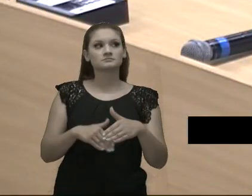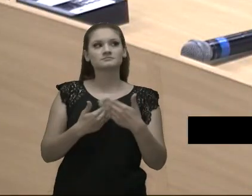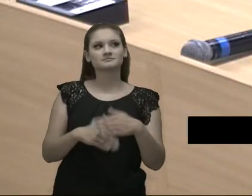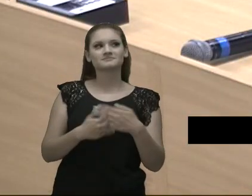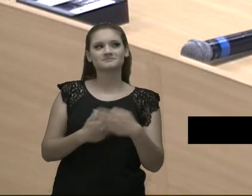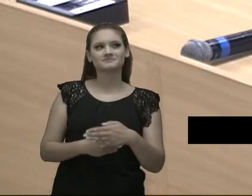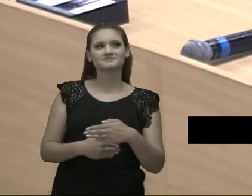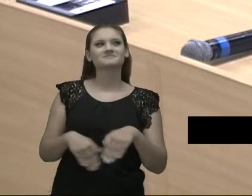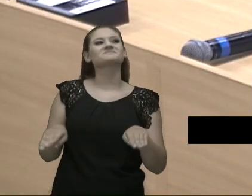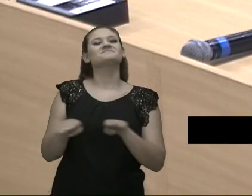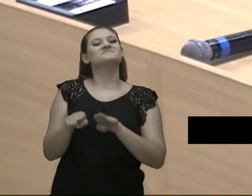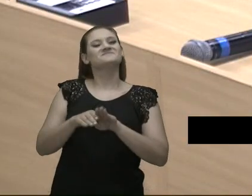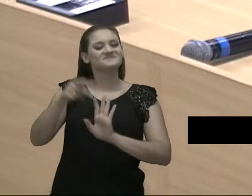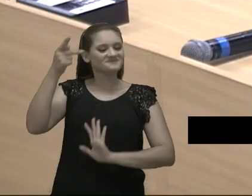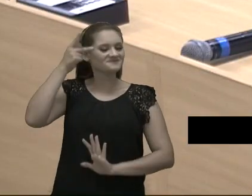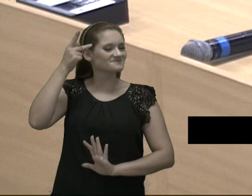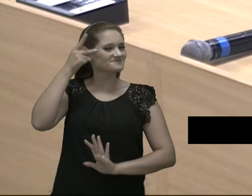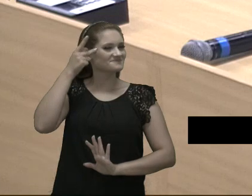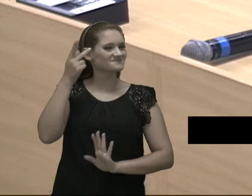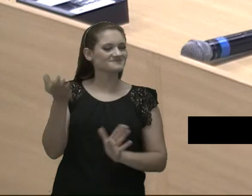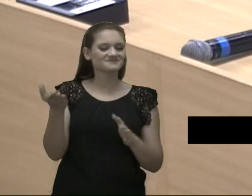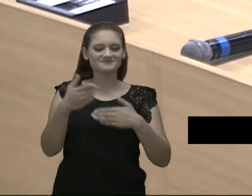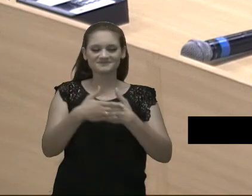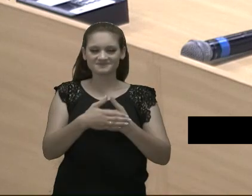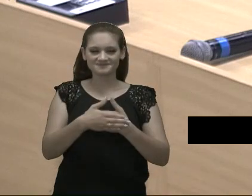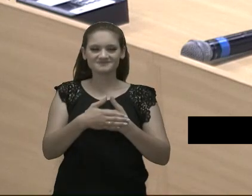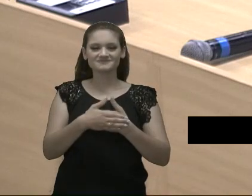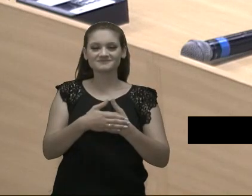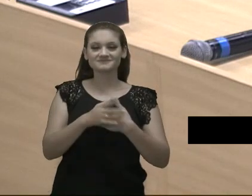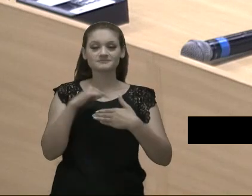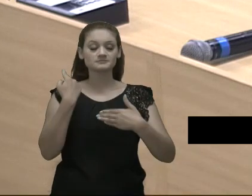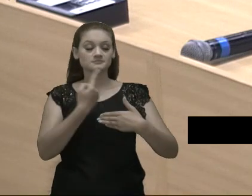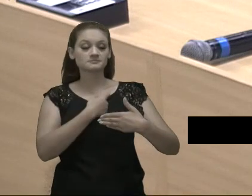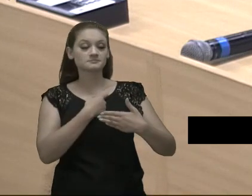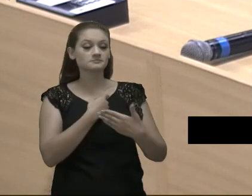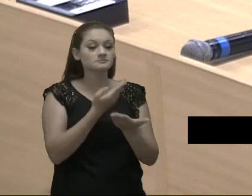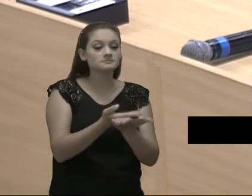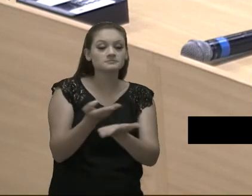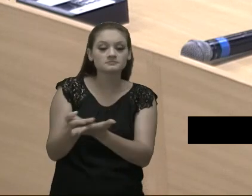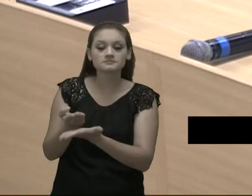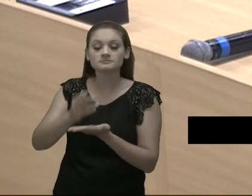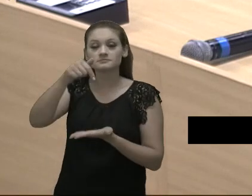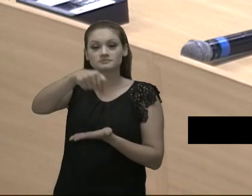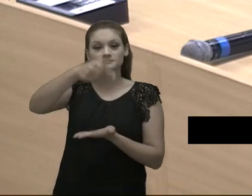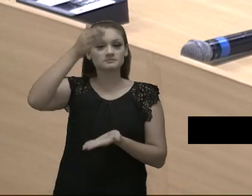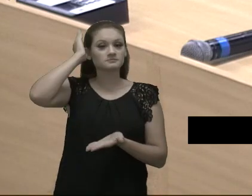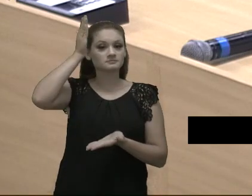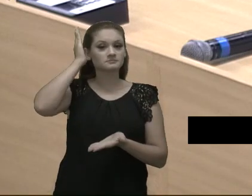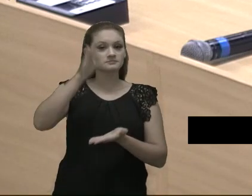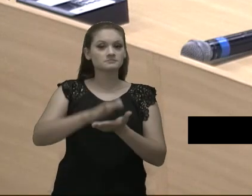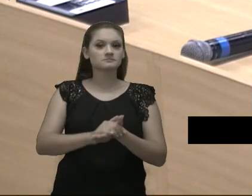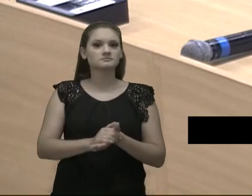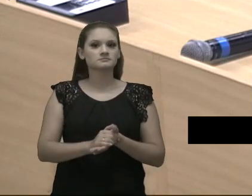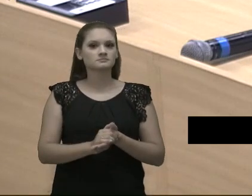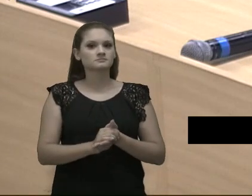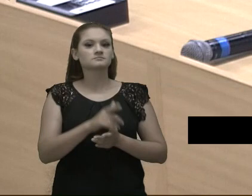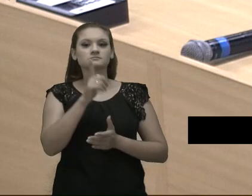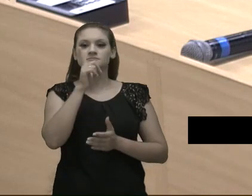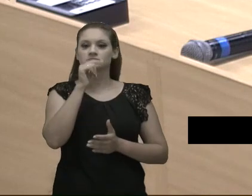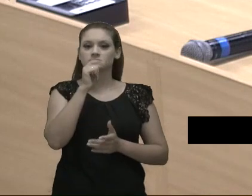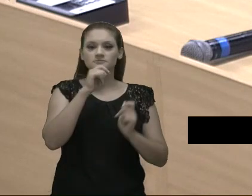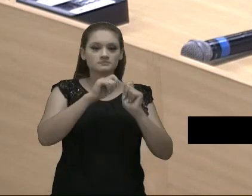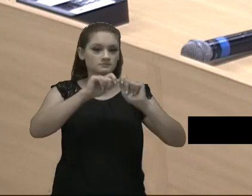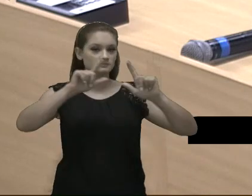veio de São Paulo, veio lacrada de São Paulo e a gente fez a aplicação dela aqui. E aí a parte logística que eu falo é a água, é a